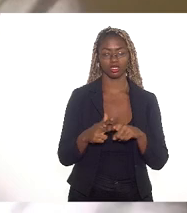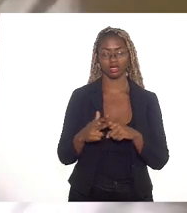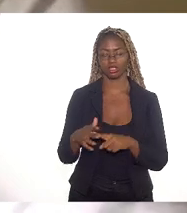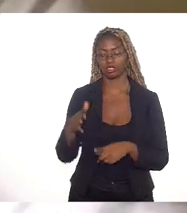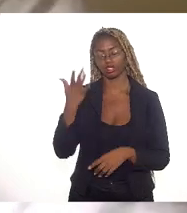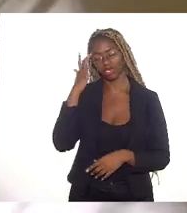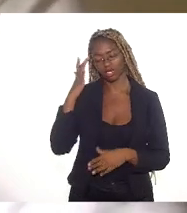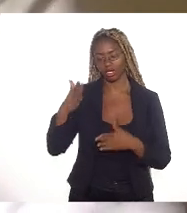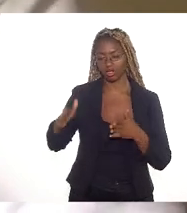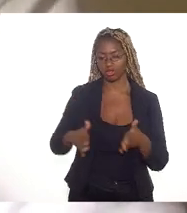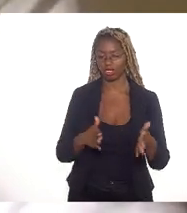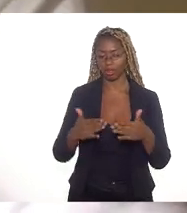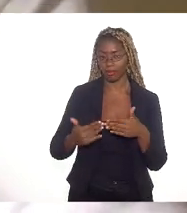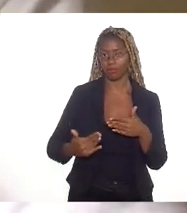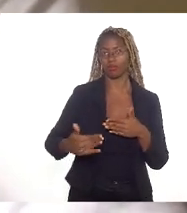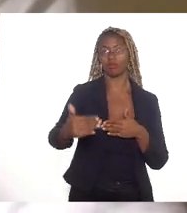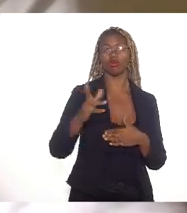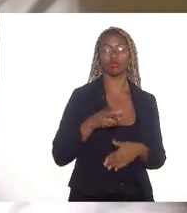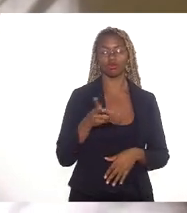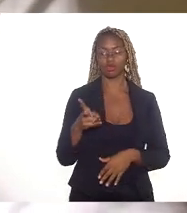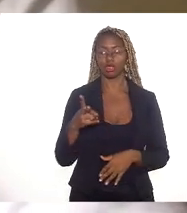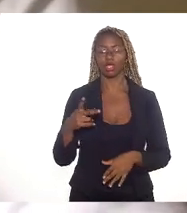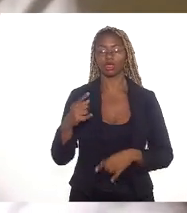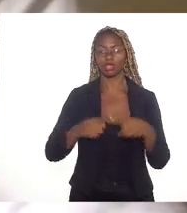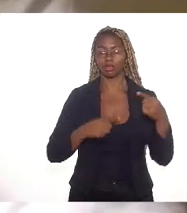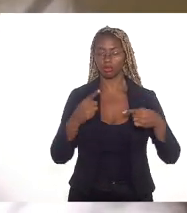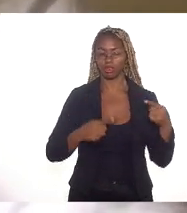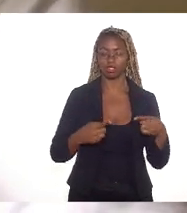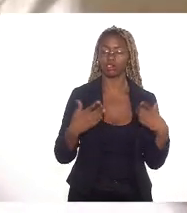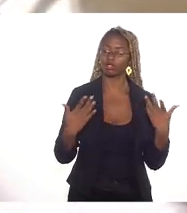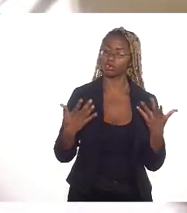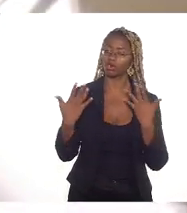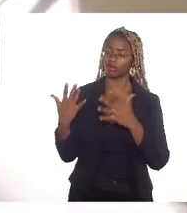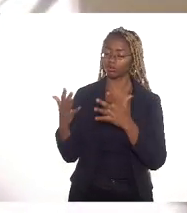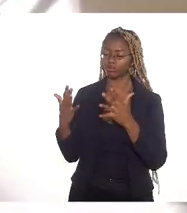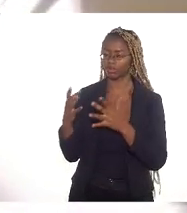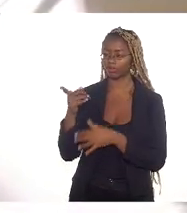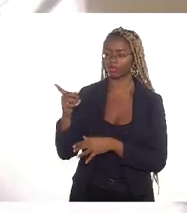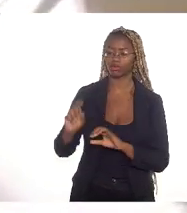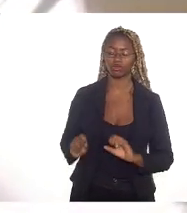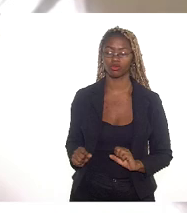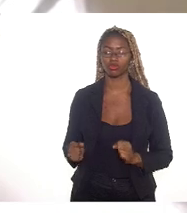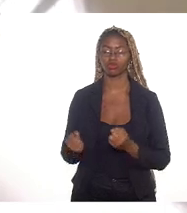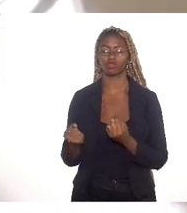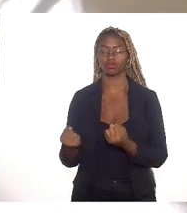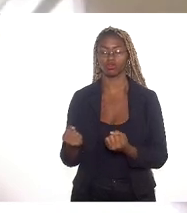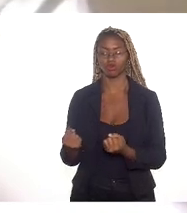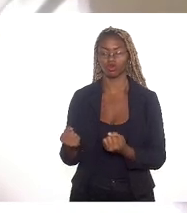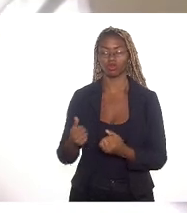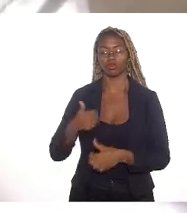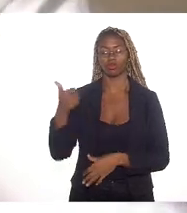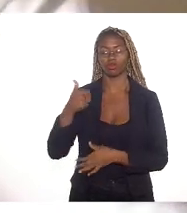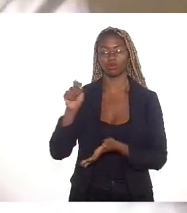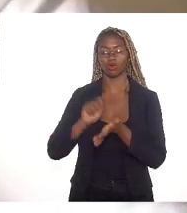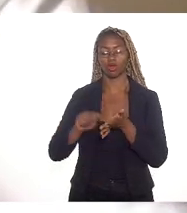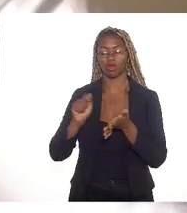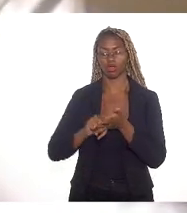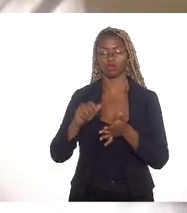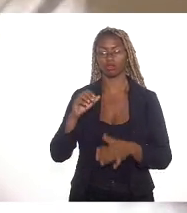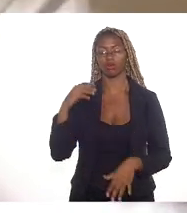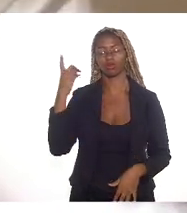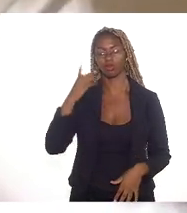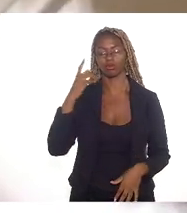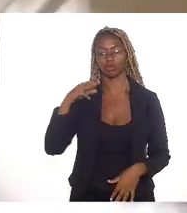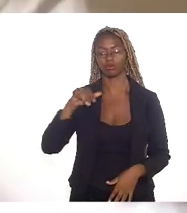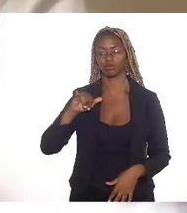a gente vai seguir debatendo. Por hora, eu reconheço o esforço do nosso primeiro autor, Carlos Mink, o esforço